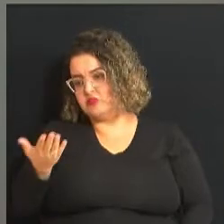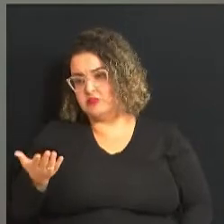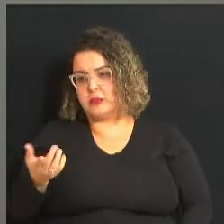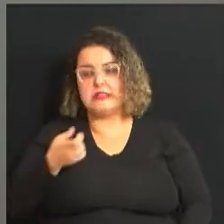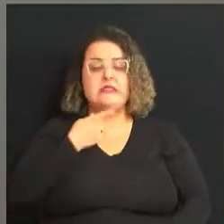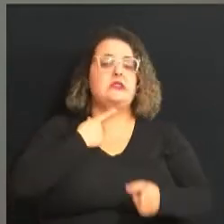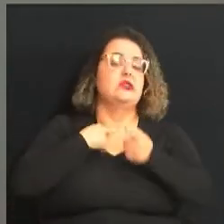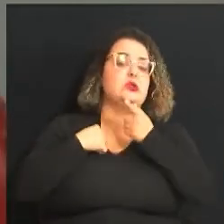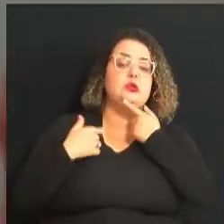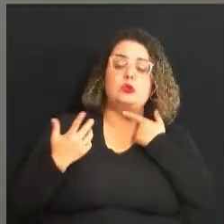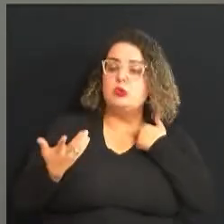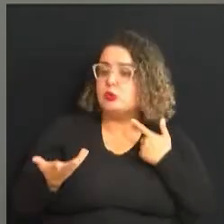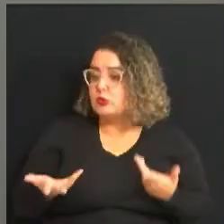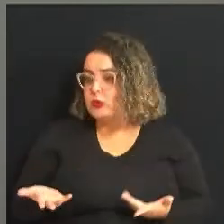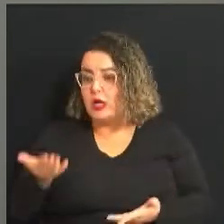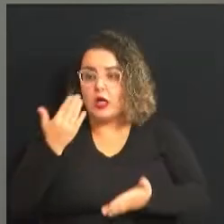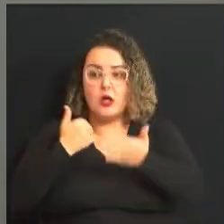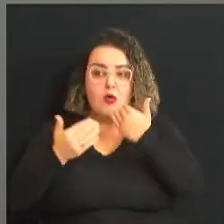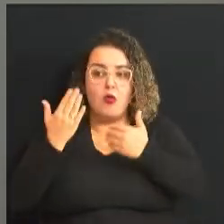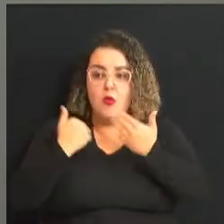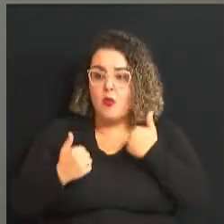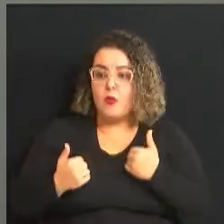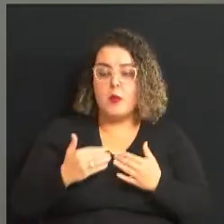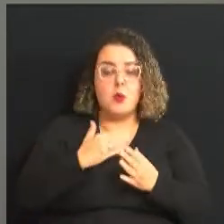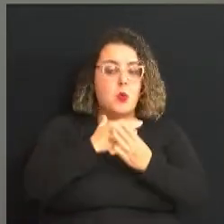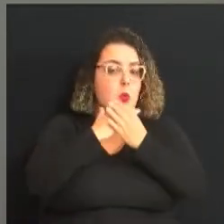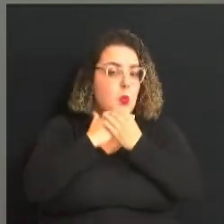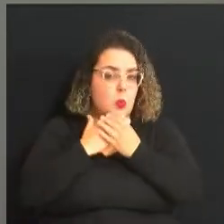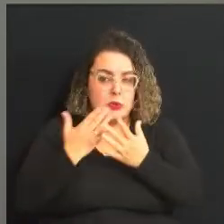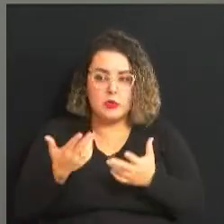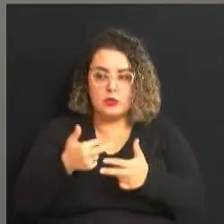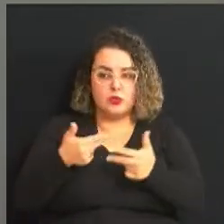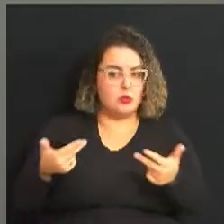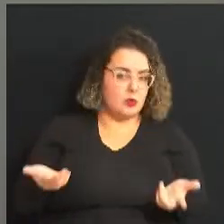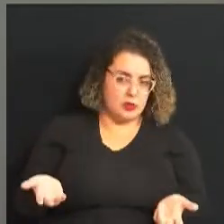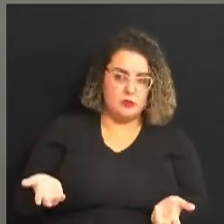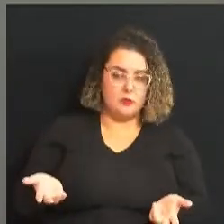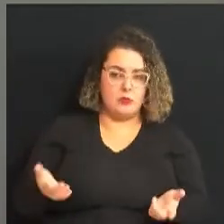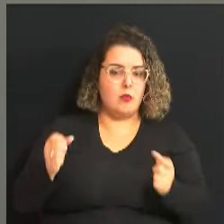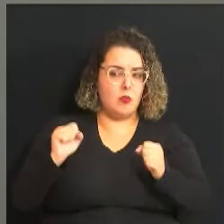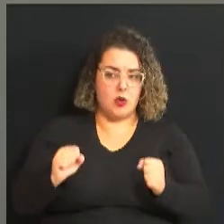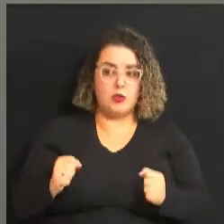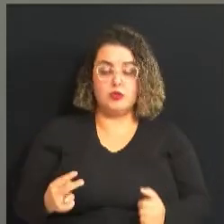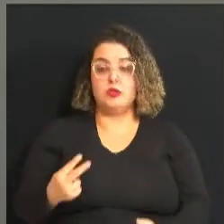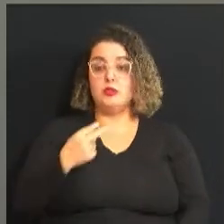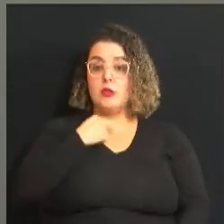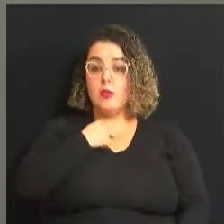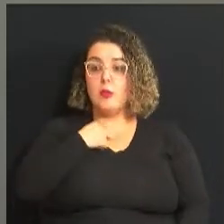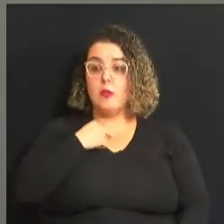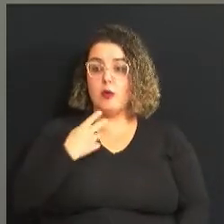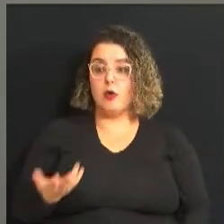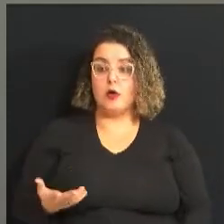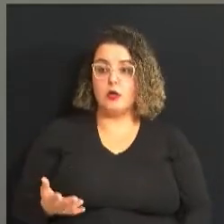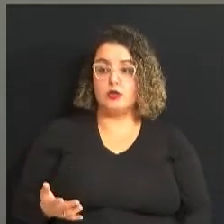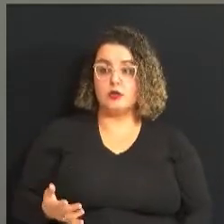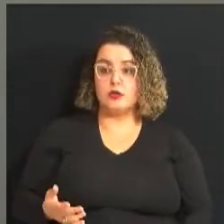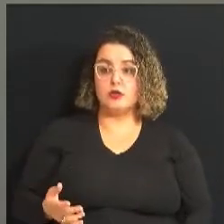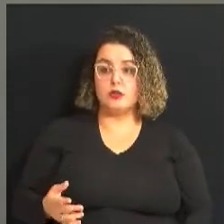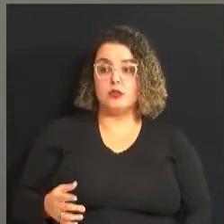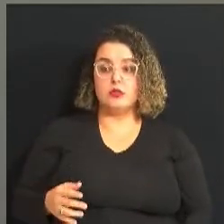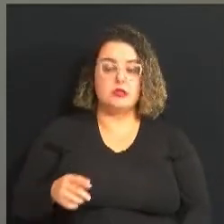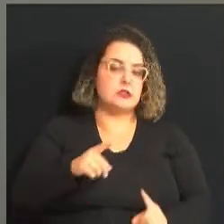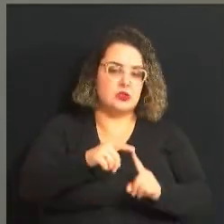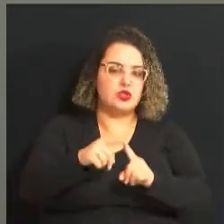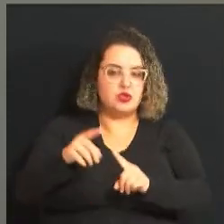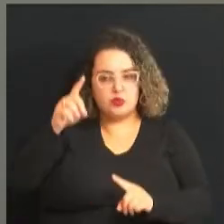vontade de comer um lanche ou alguma coisa assim. Você pode, você só não pode fazer uso desse tipo de alimento todos